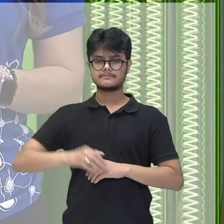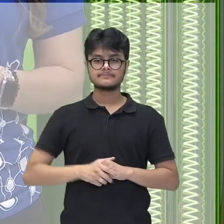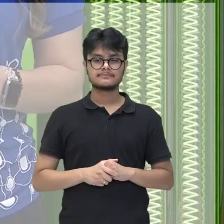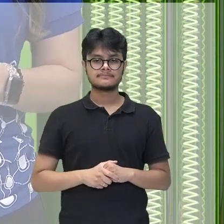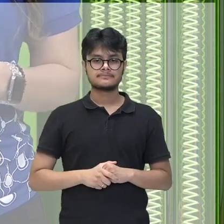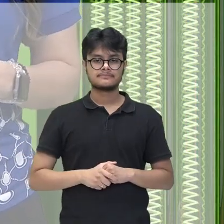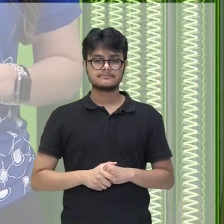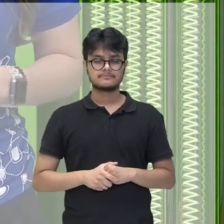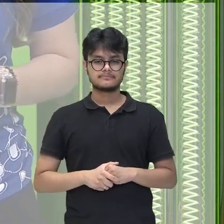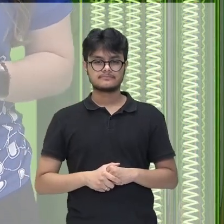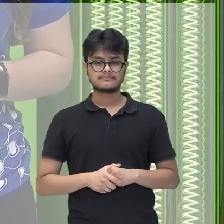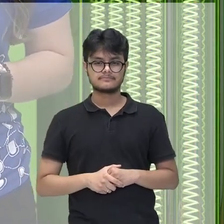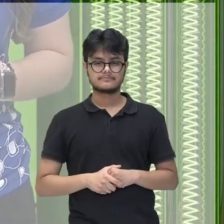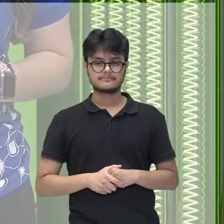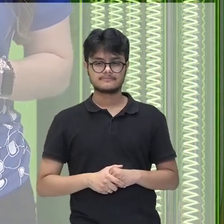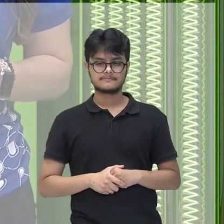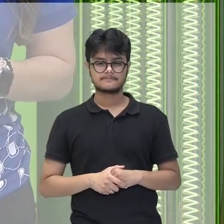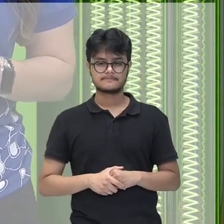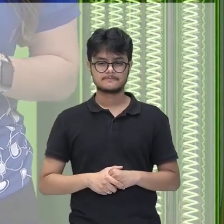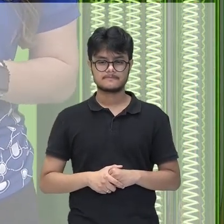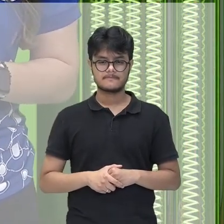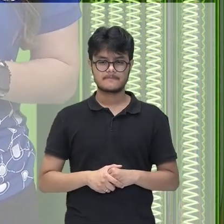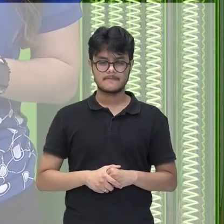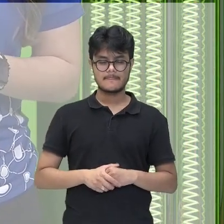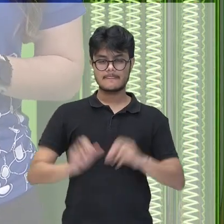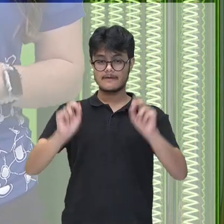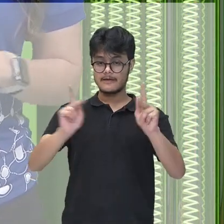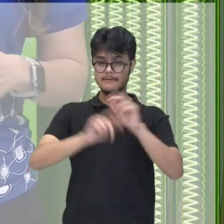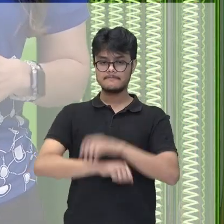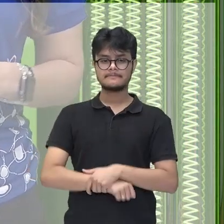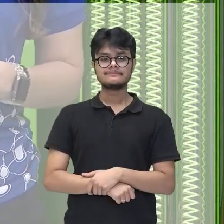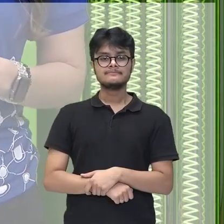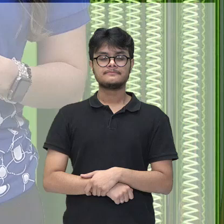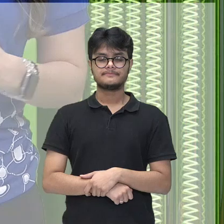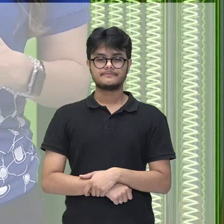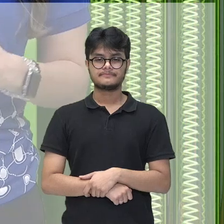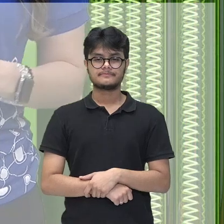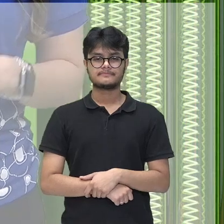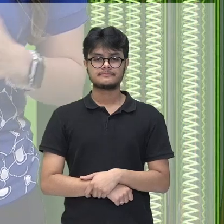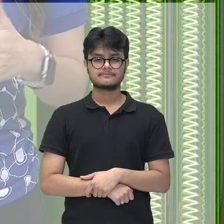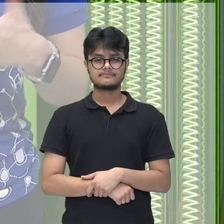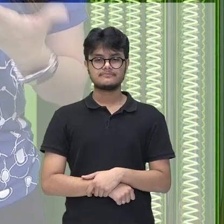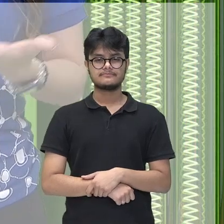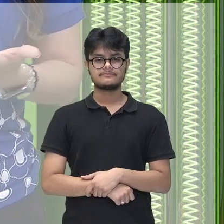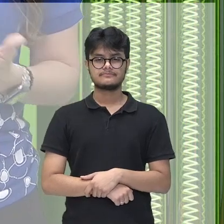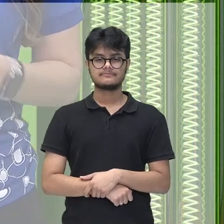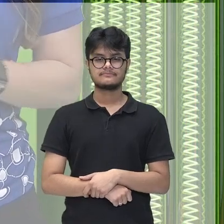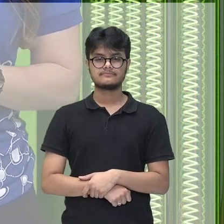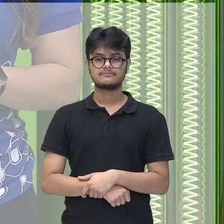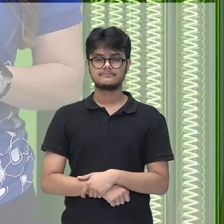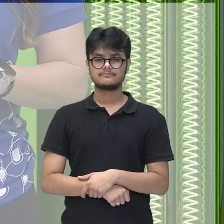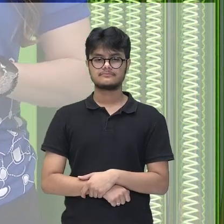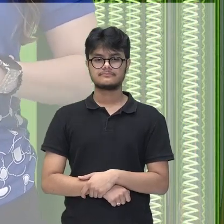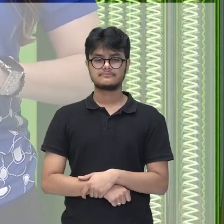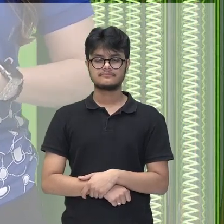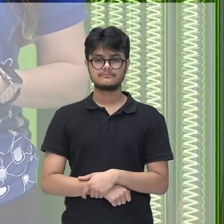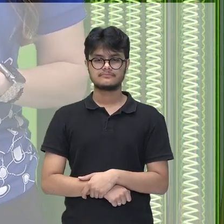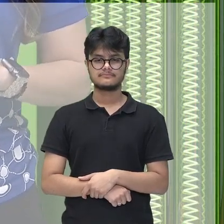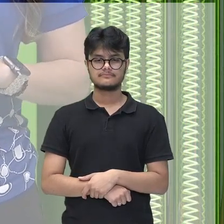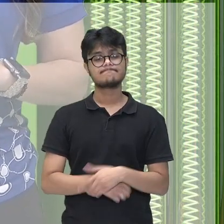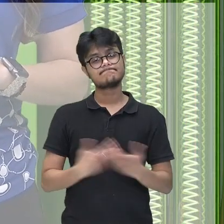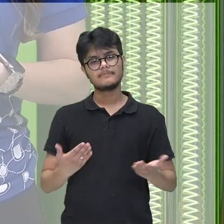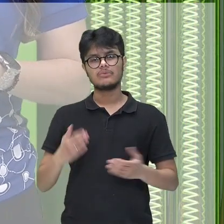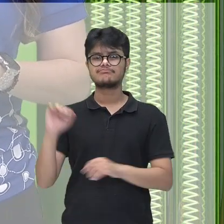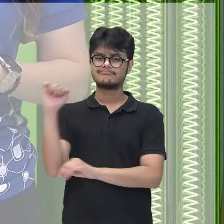ser elétrico, né? Esse tipo de recarga. Eles são um pouco mais baratos, mas também são carros